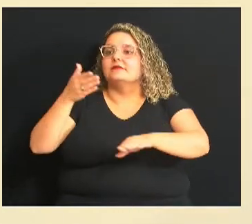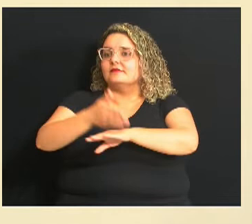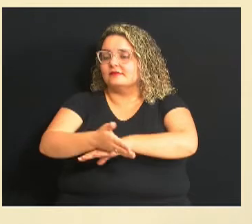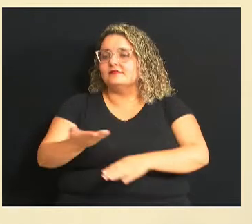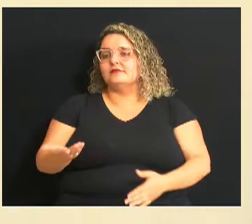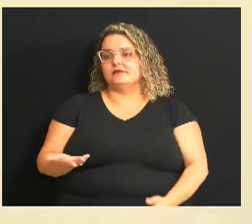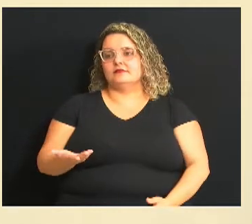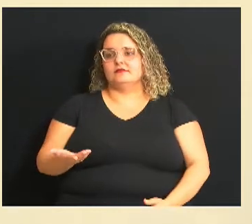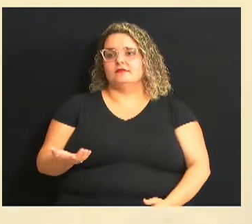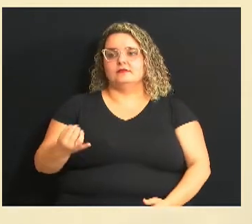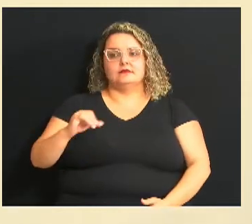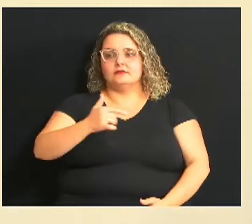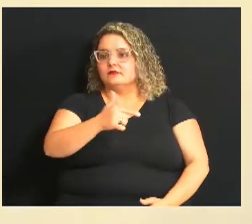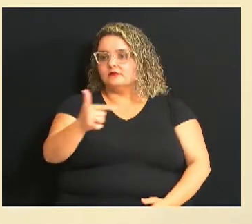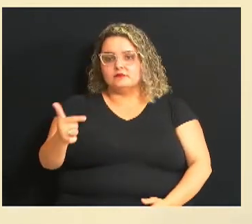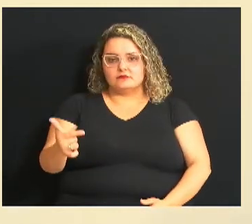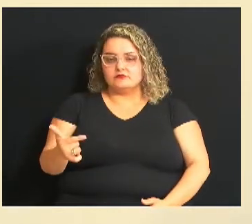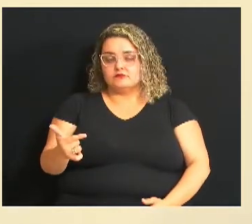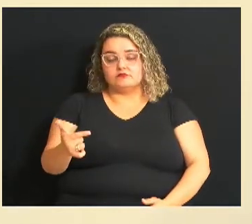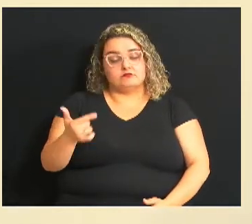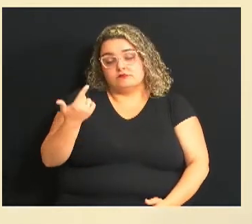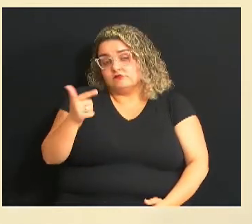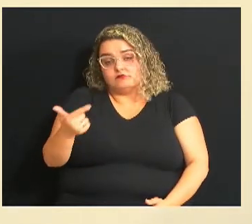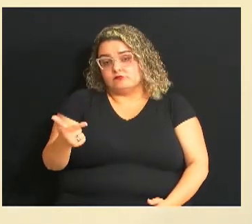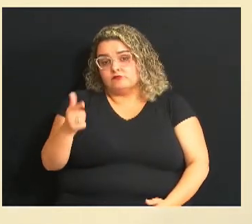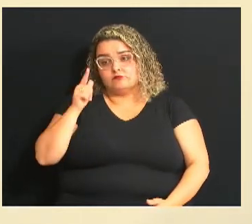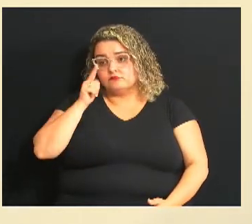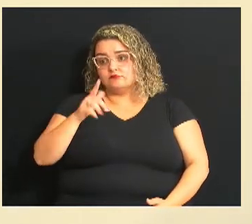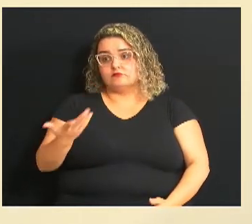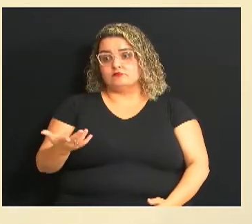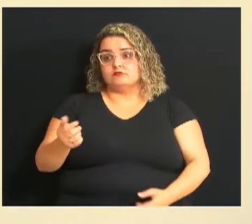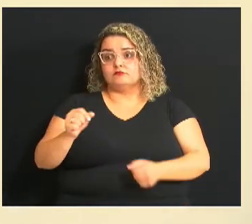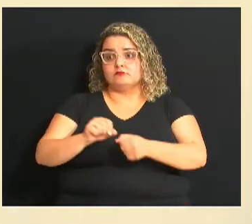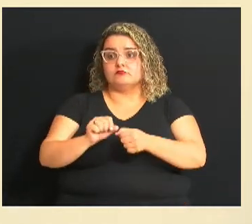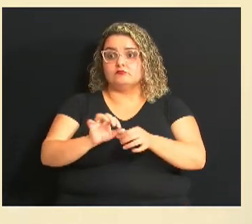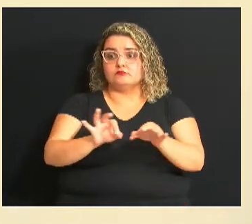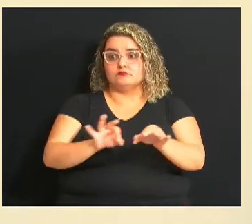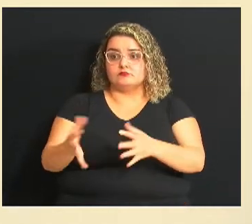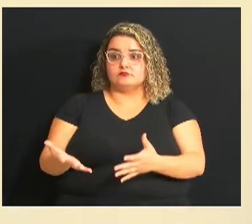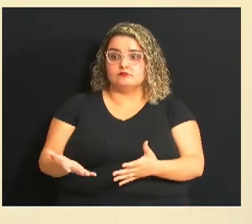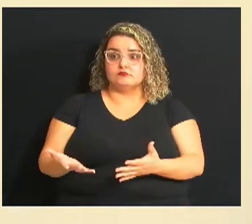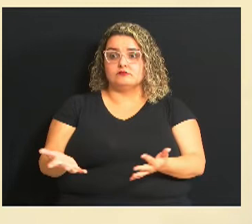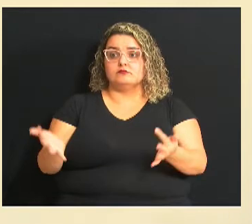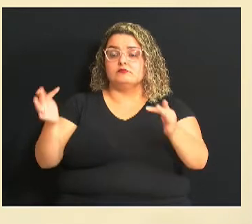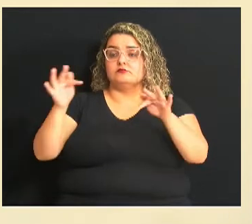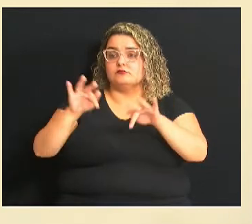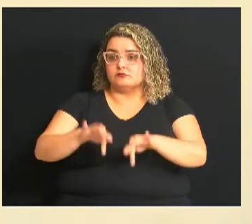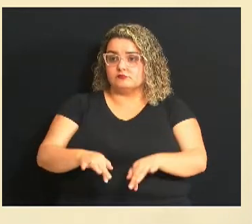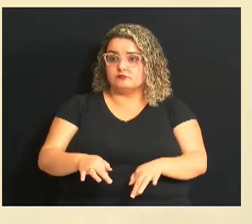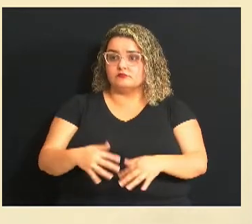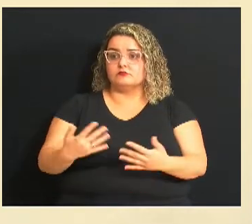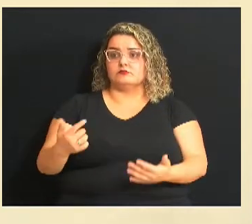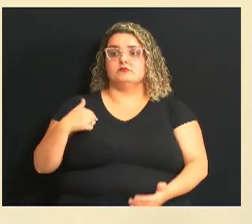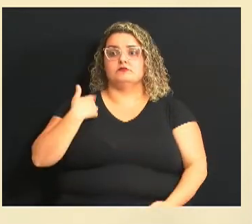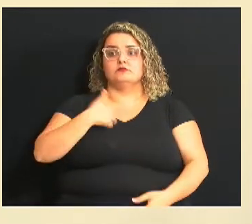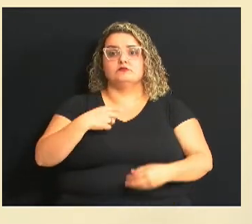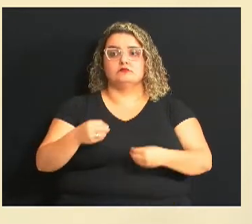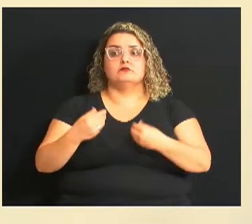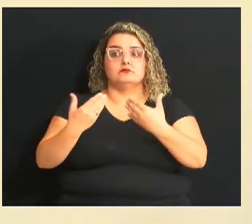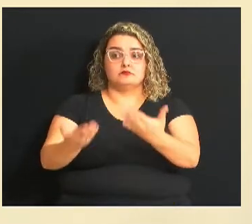Sem vocês, a gente não teria conseguido fazer isso. Mas, ao final, nós entregamos um